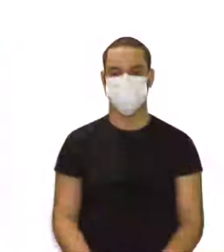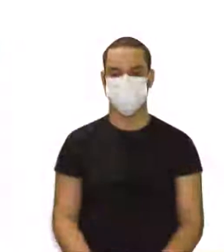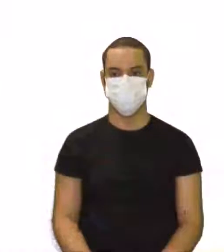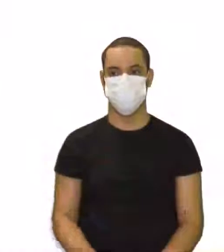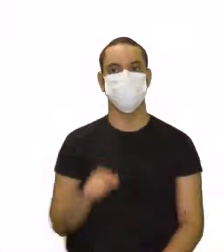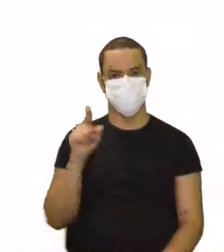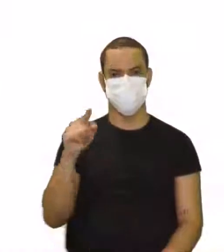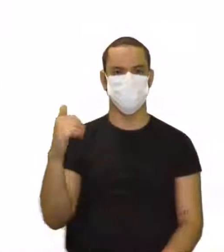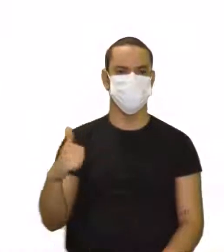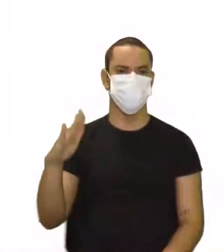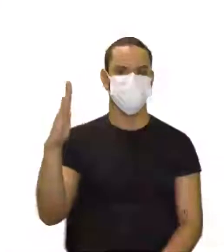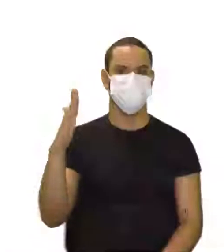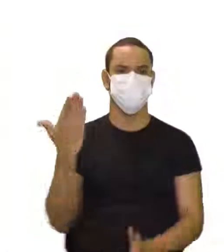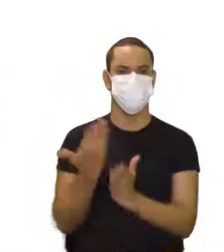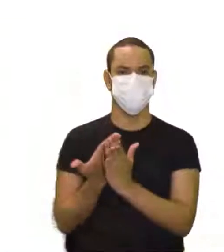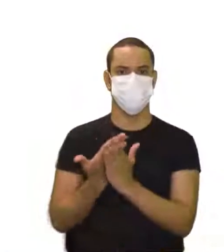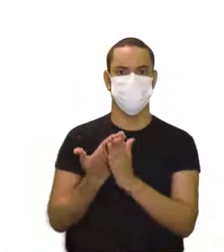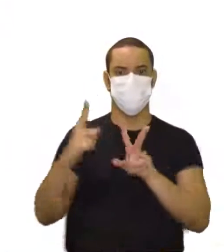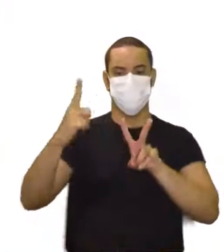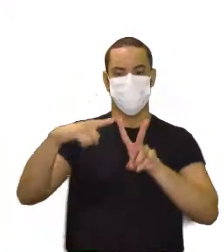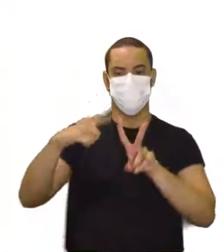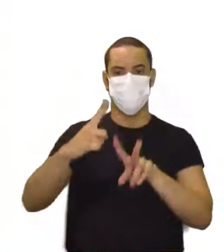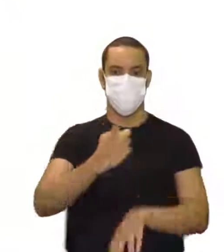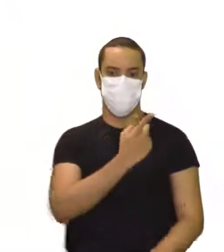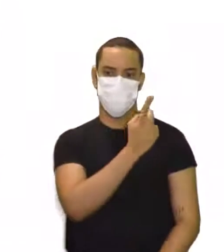isso aí é muito lá na aula de vetores do primeiro ano.